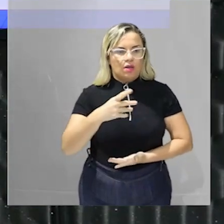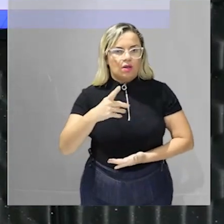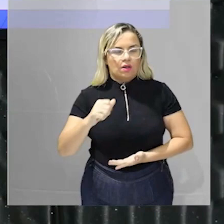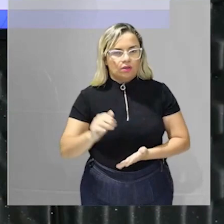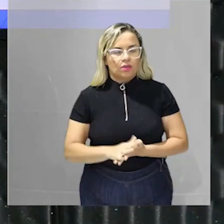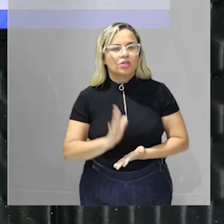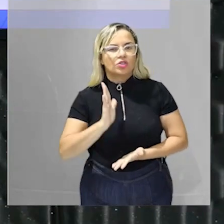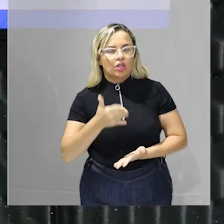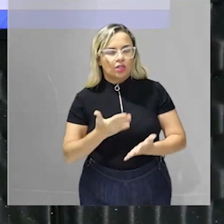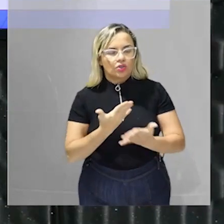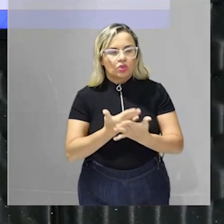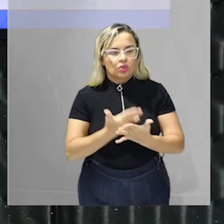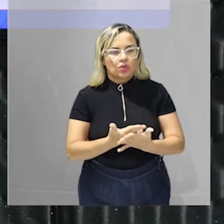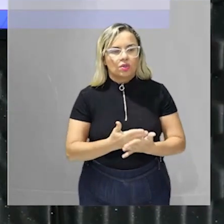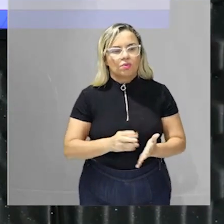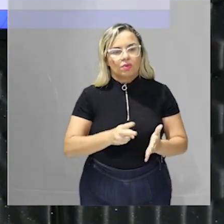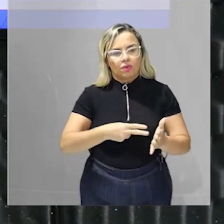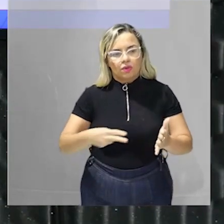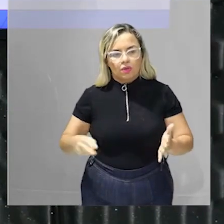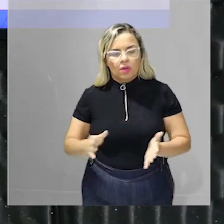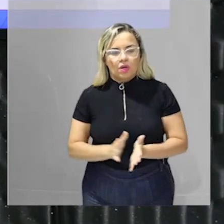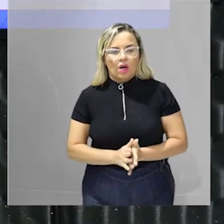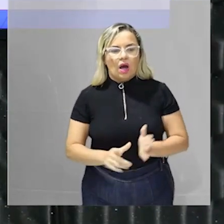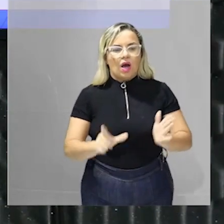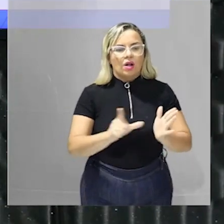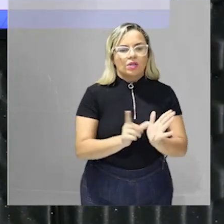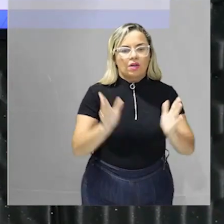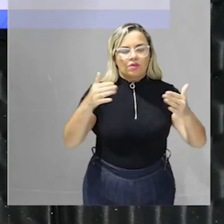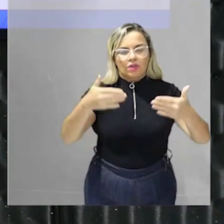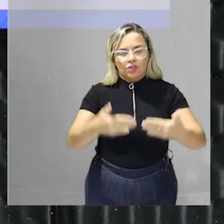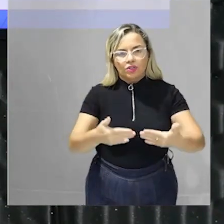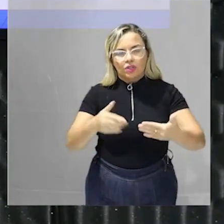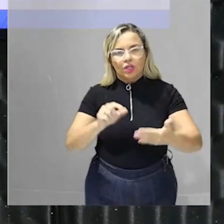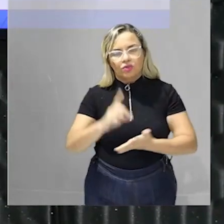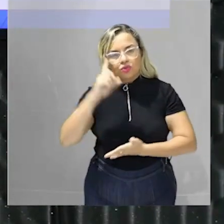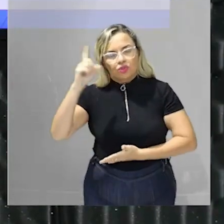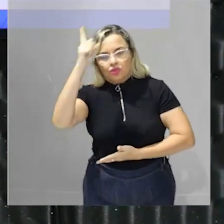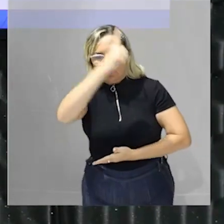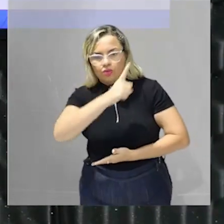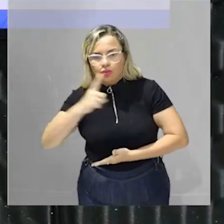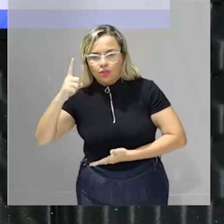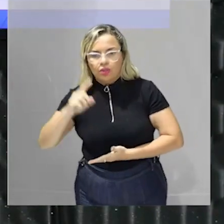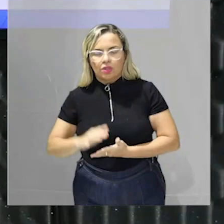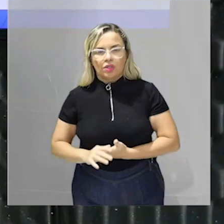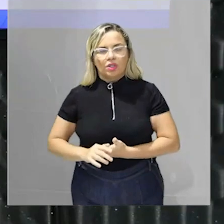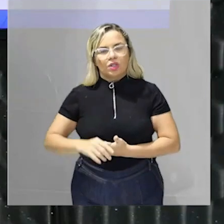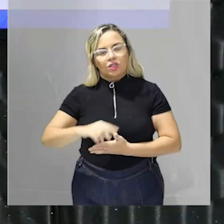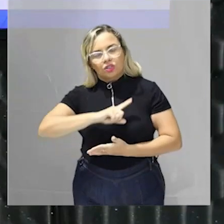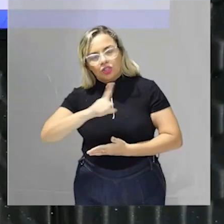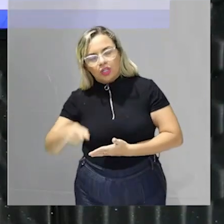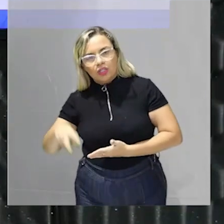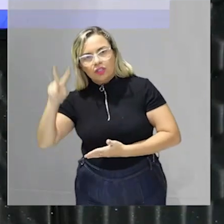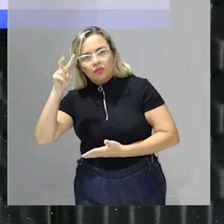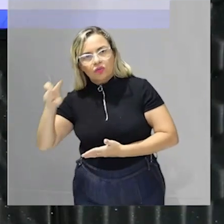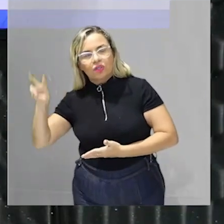A loja está fechada aos domingos, os outros dias ela está aberta.